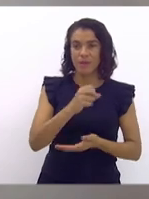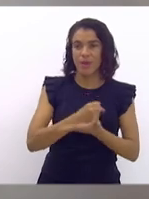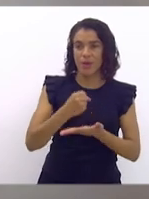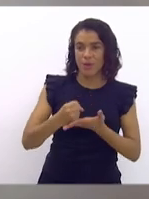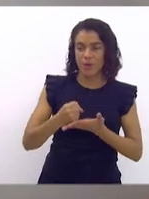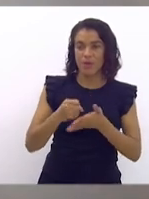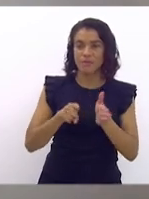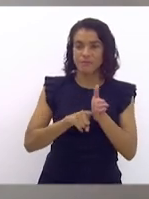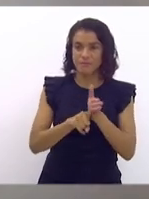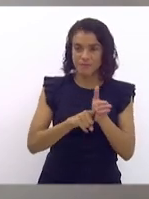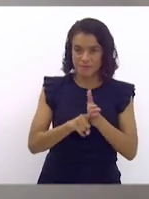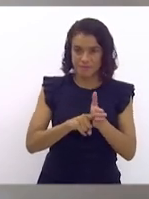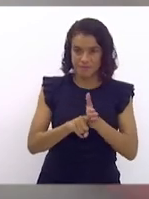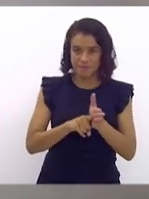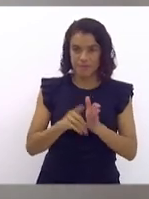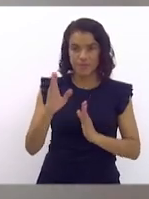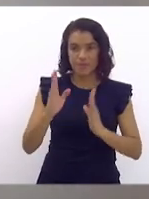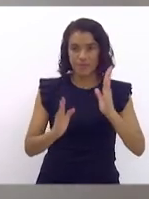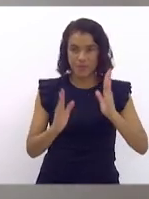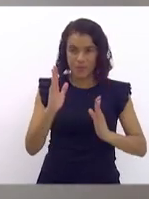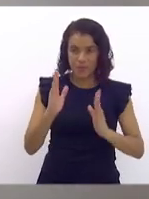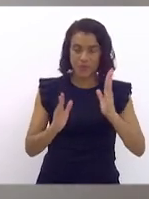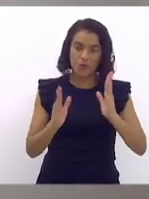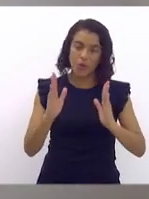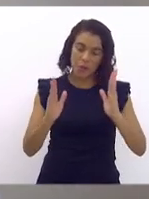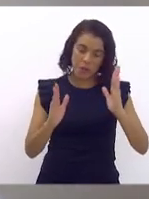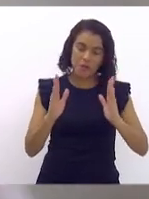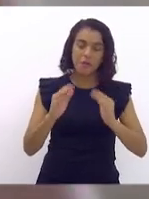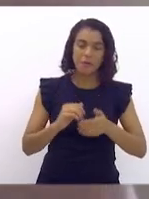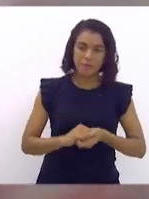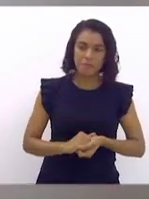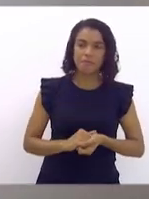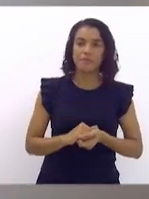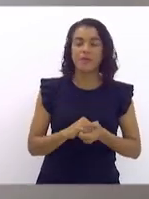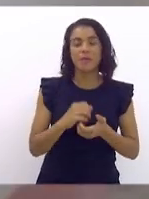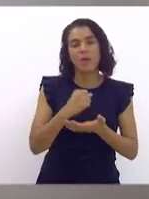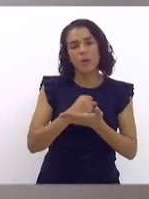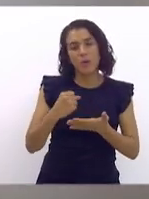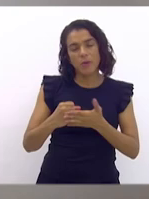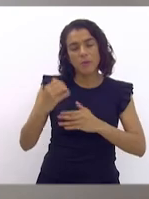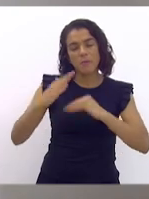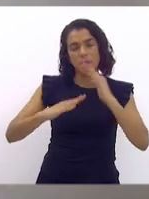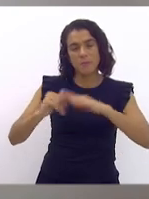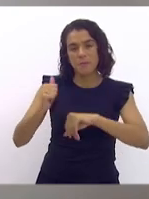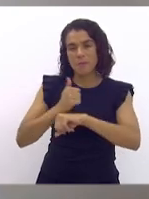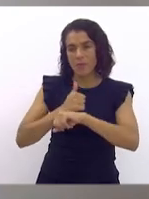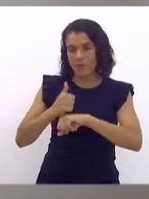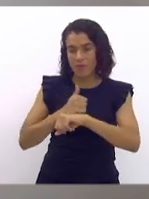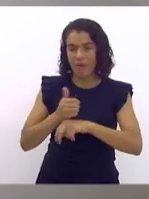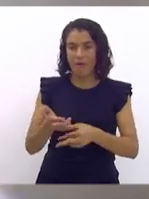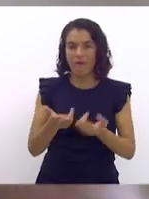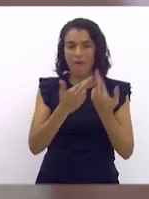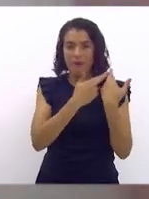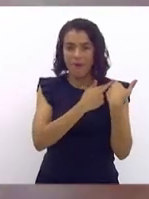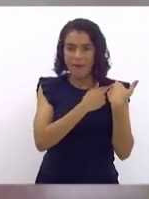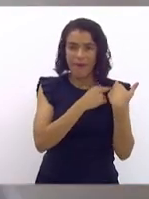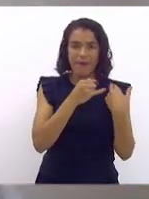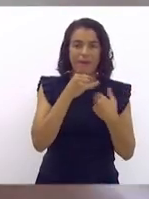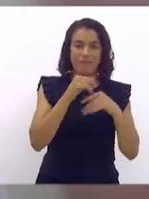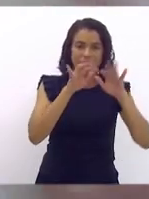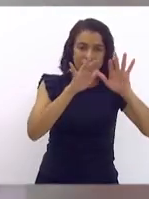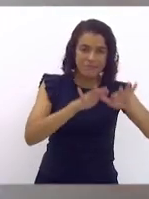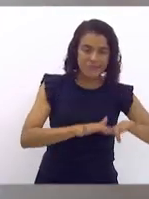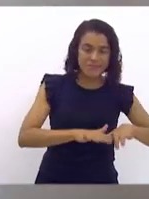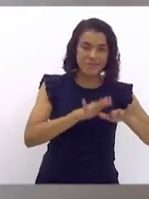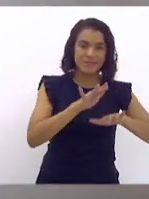de pesquisadoras, né, durante um espaço de tempo, e para a contratação de outros profissionais, né, que são responsáveis por